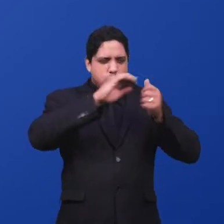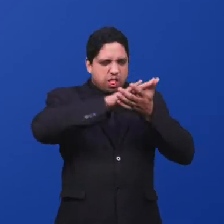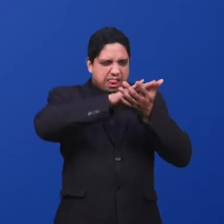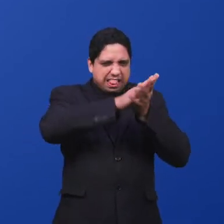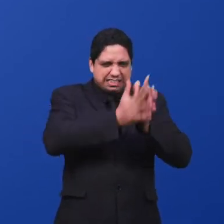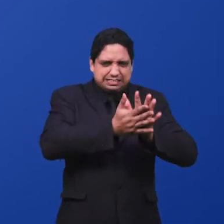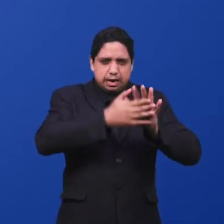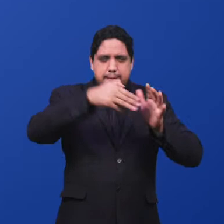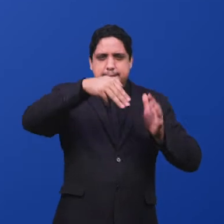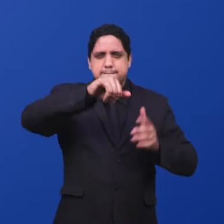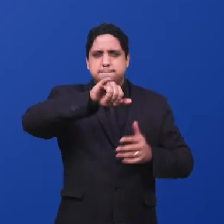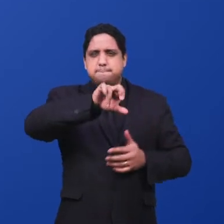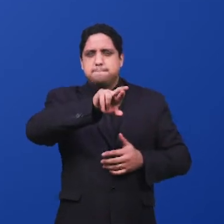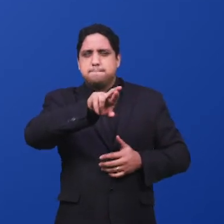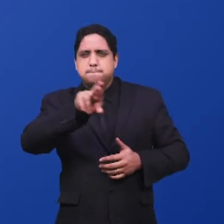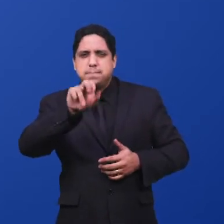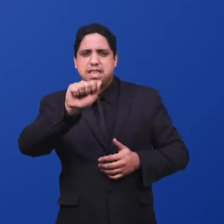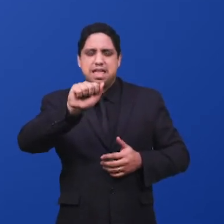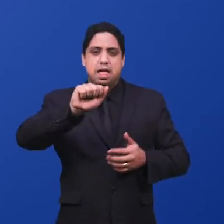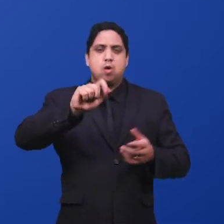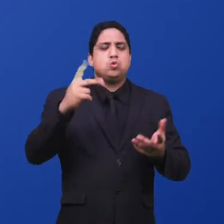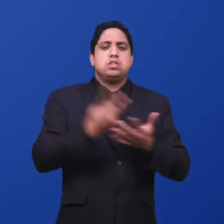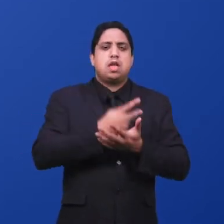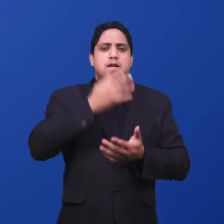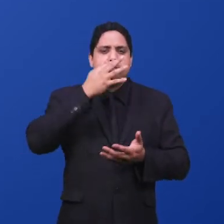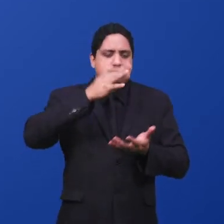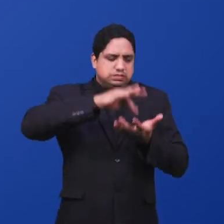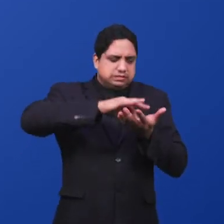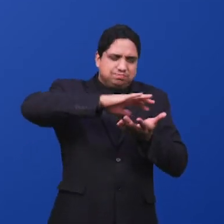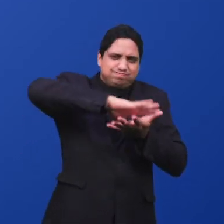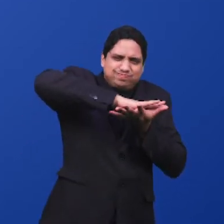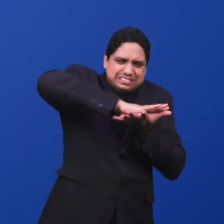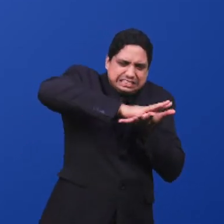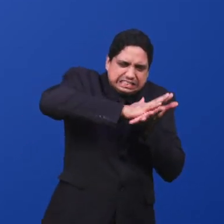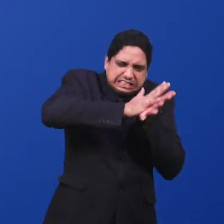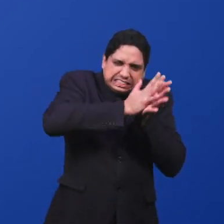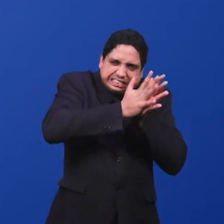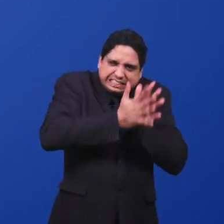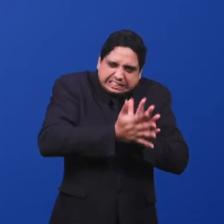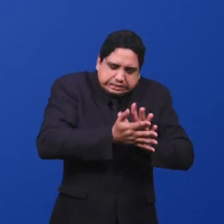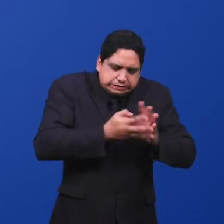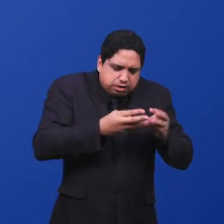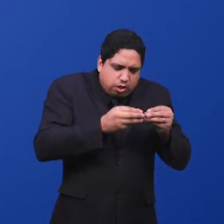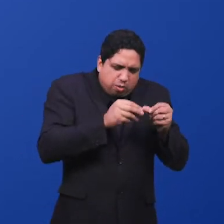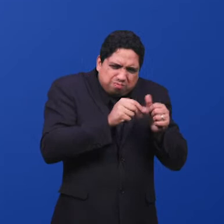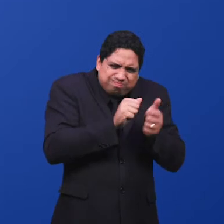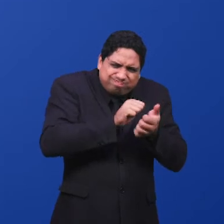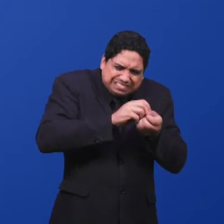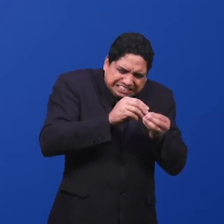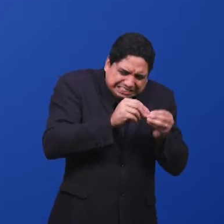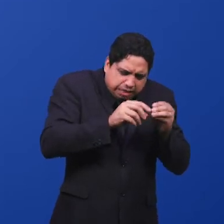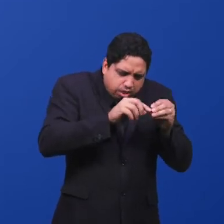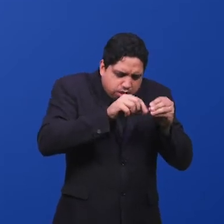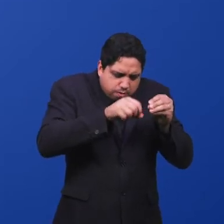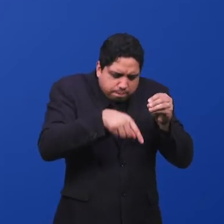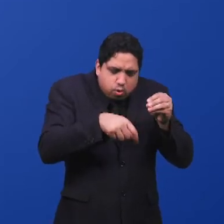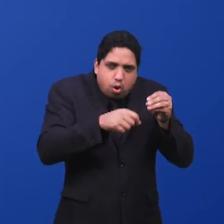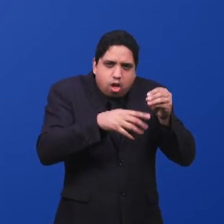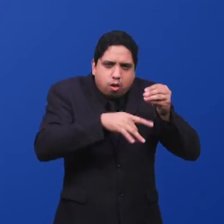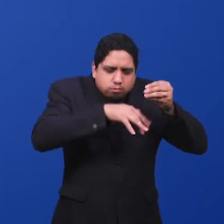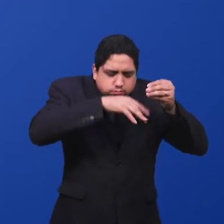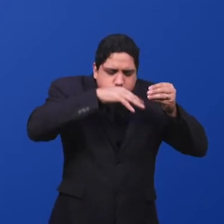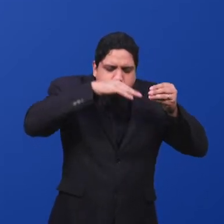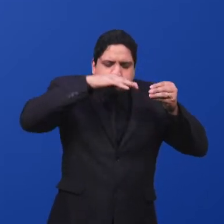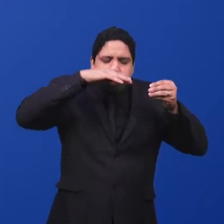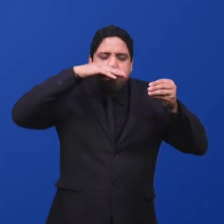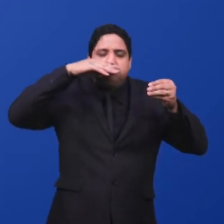quando ela sofria, quando ela era esmagada, ela soltava um perfume. E assim aconteceu com Jesus naquela